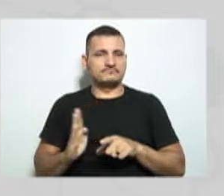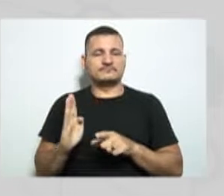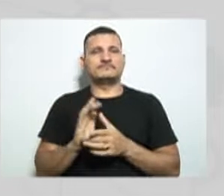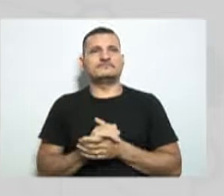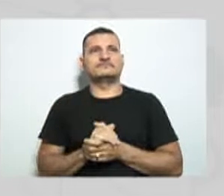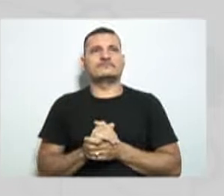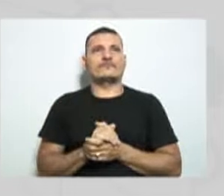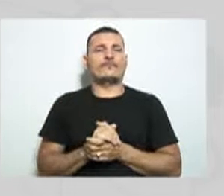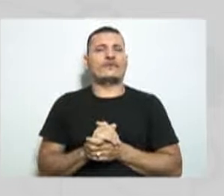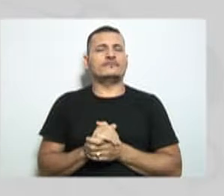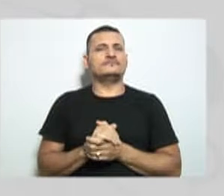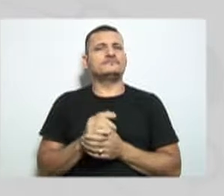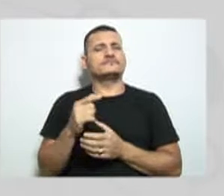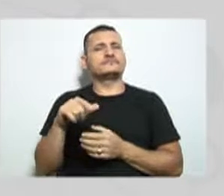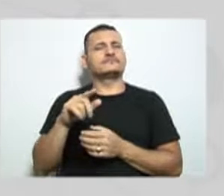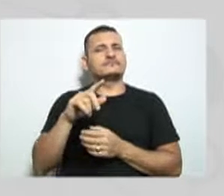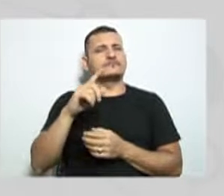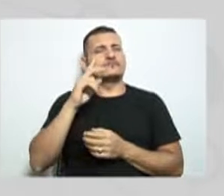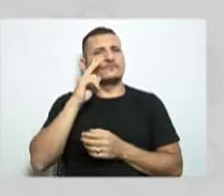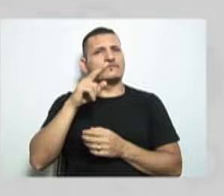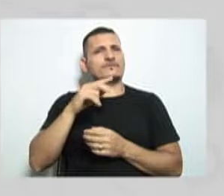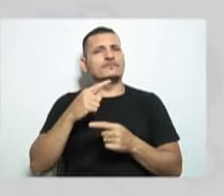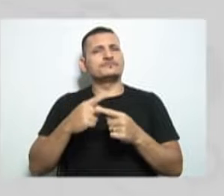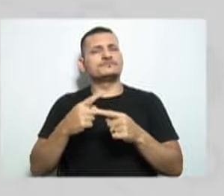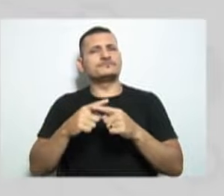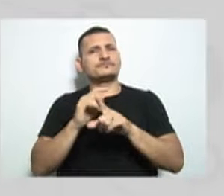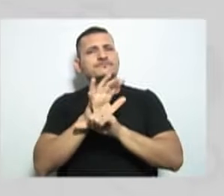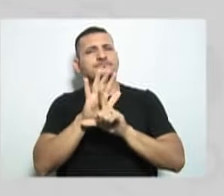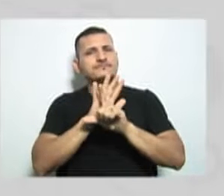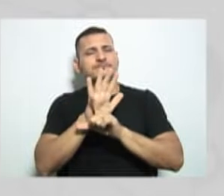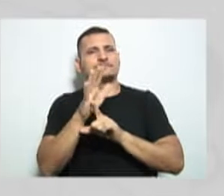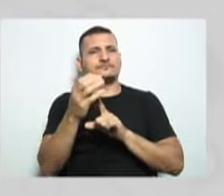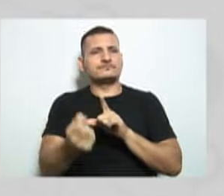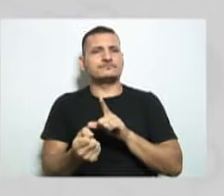essa questão desse critério que é aceito pela legislação nacional.